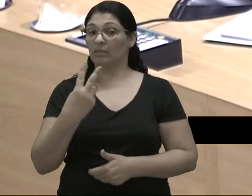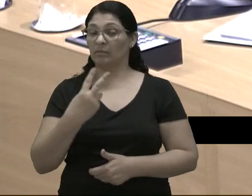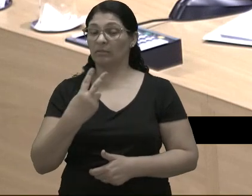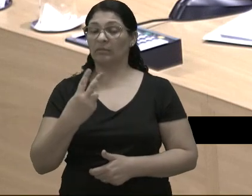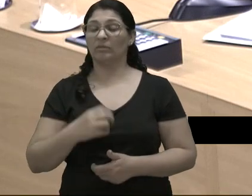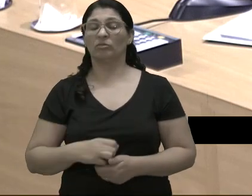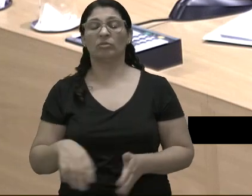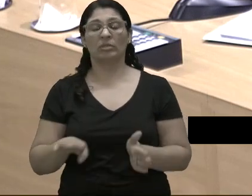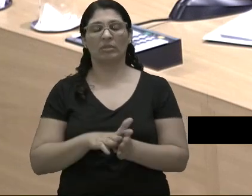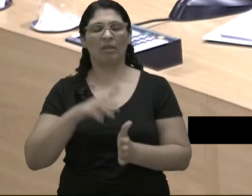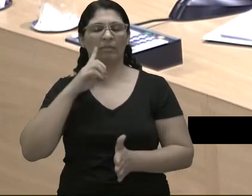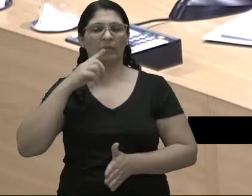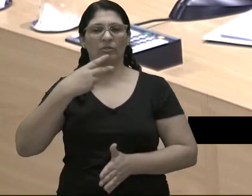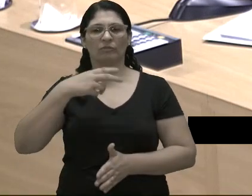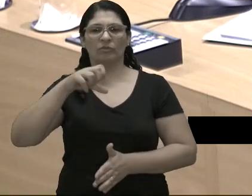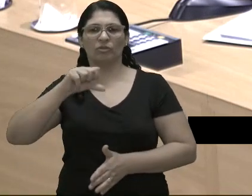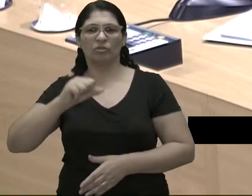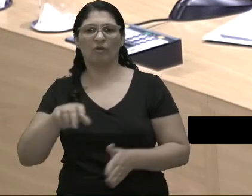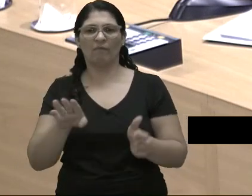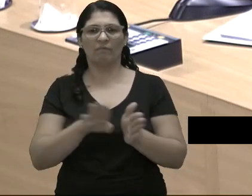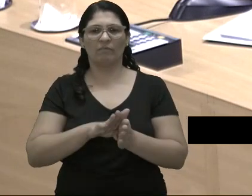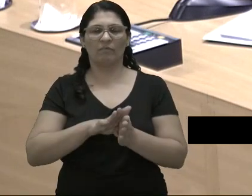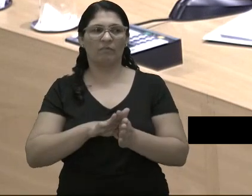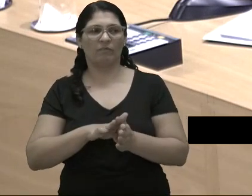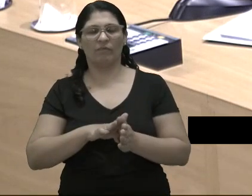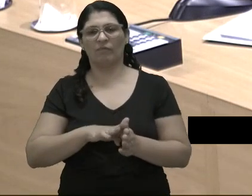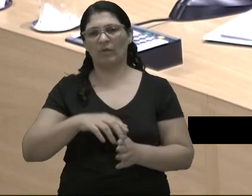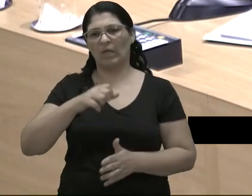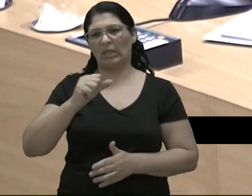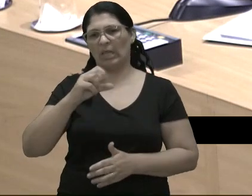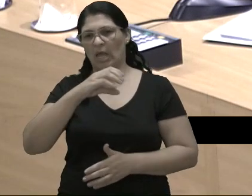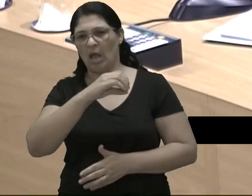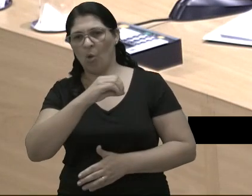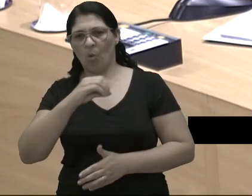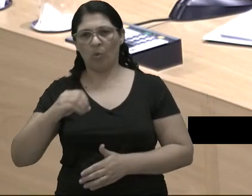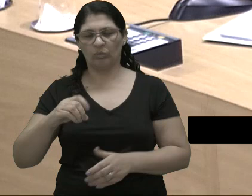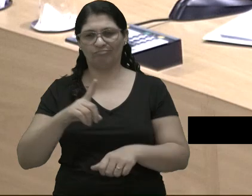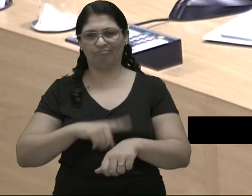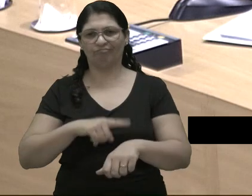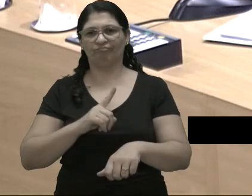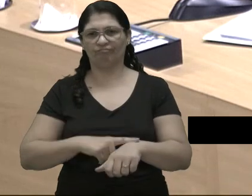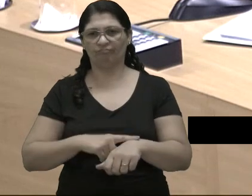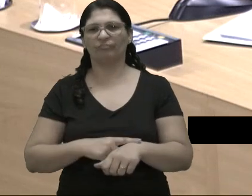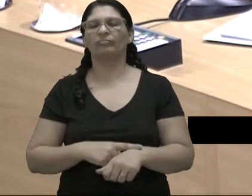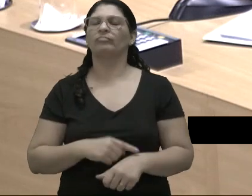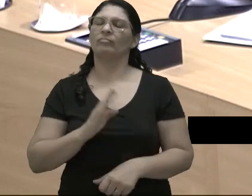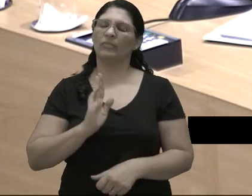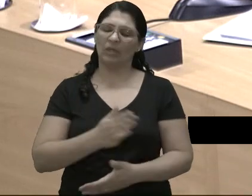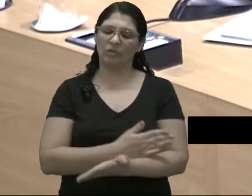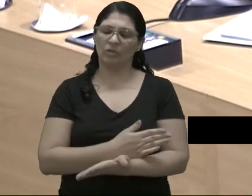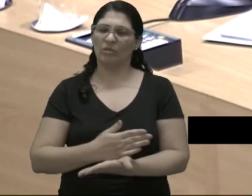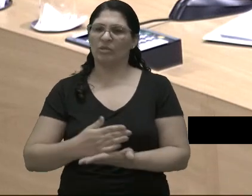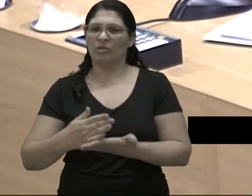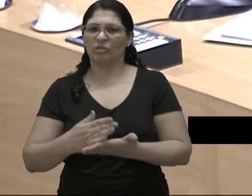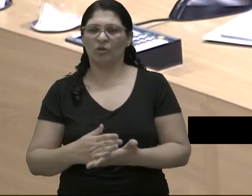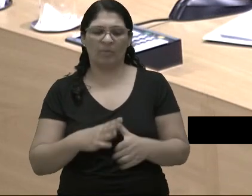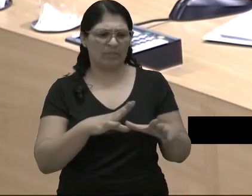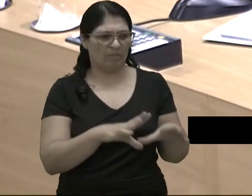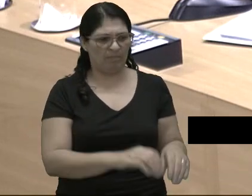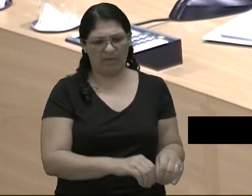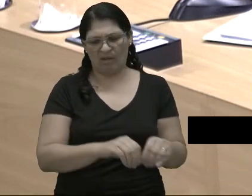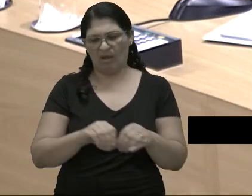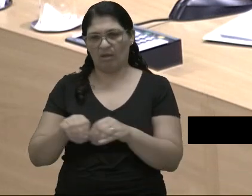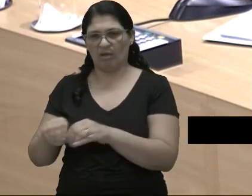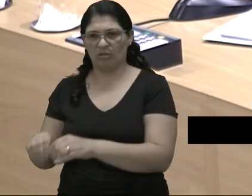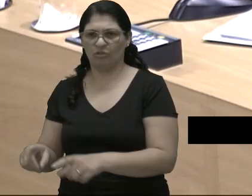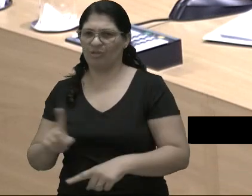transição dá-se à meia-noite. Então, a partir do dia 29, ali, meia-noite, a gente já começa a desinstalar os equipamentos.